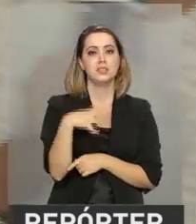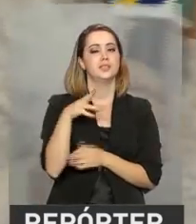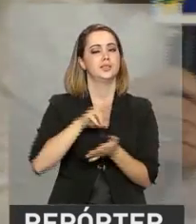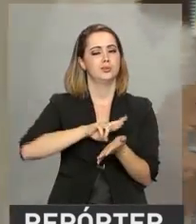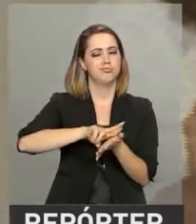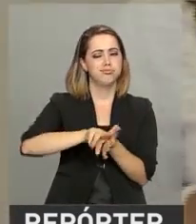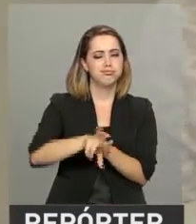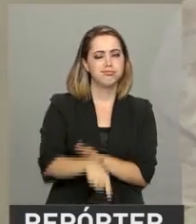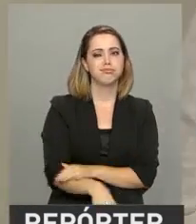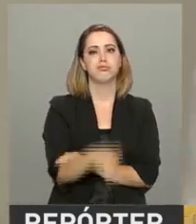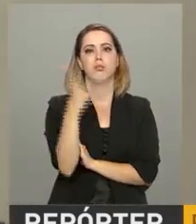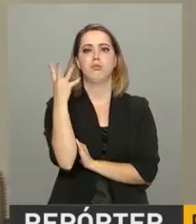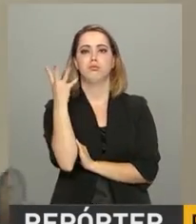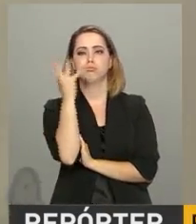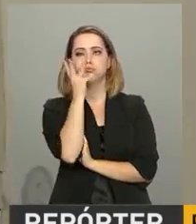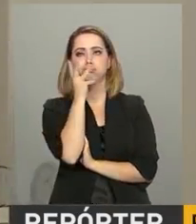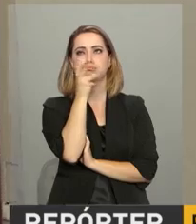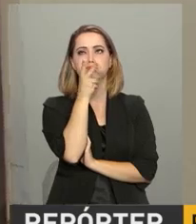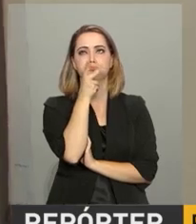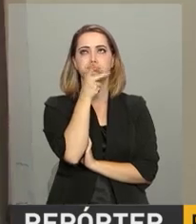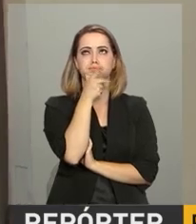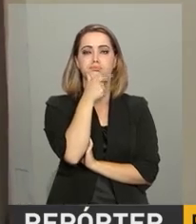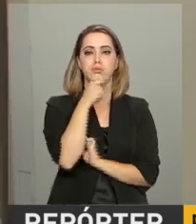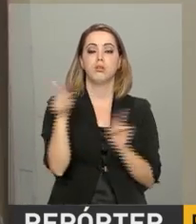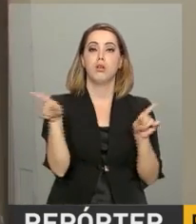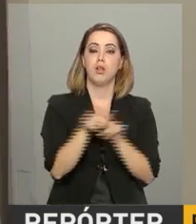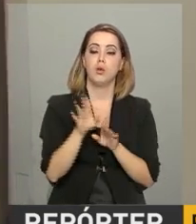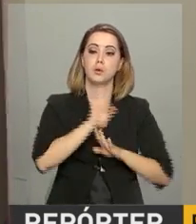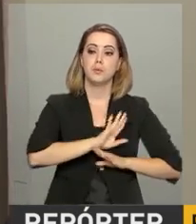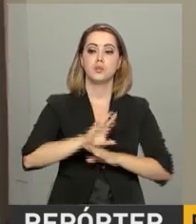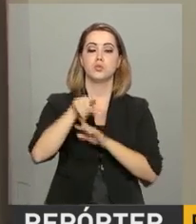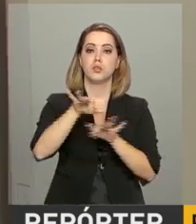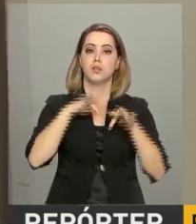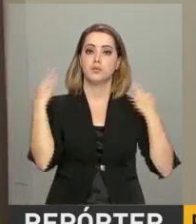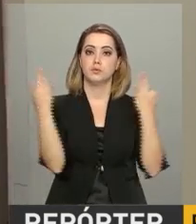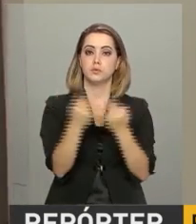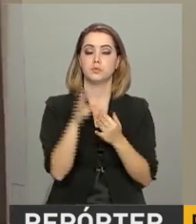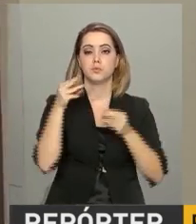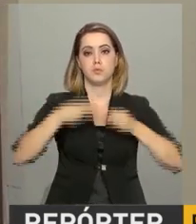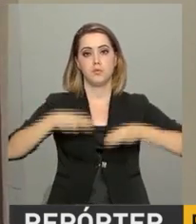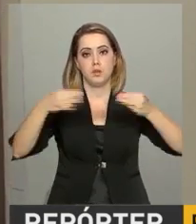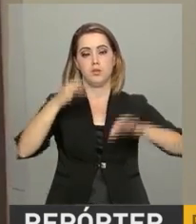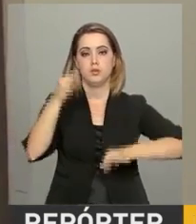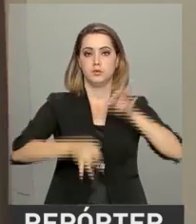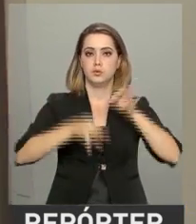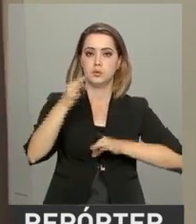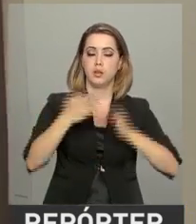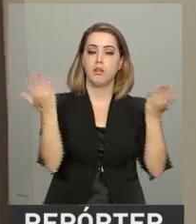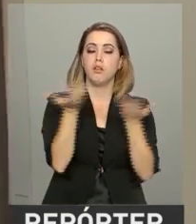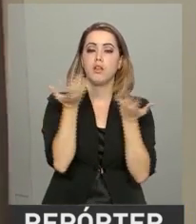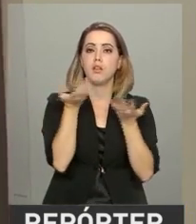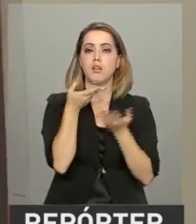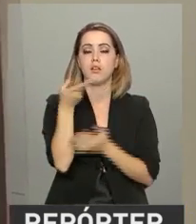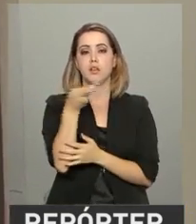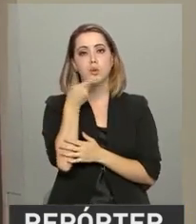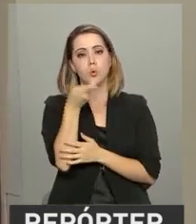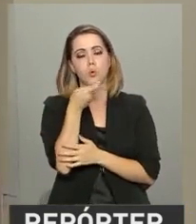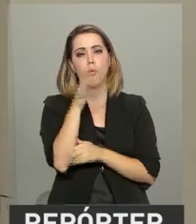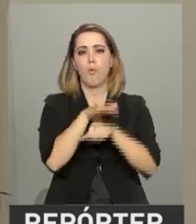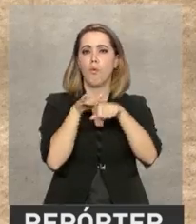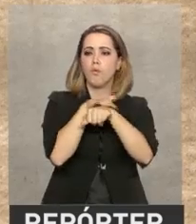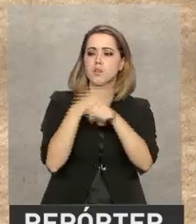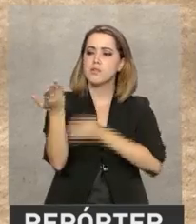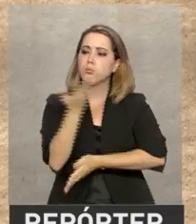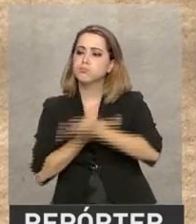muita demora e burocracia e é justamente para ajudar famílias como essa que o Ministério da Justiça abriu um debate público sobre as regras de